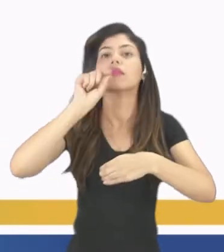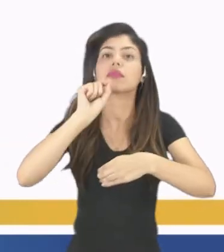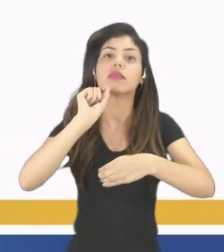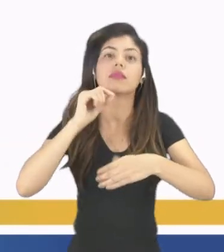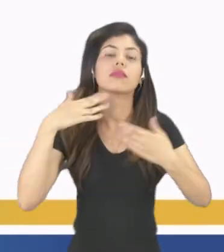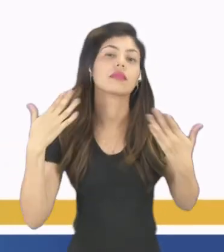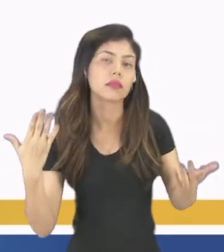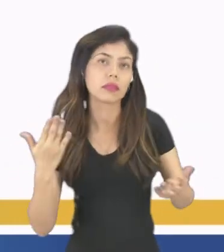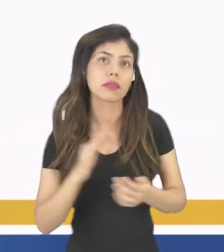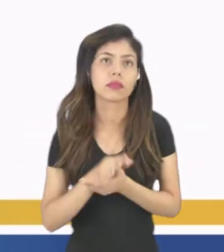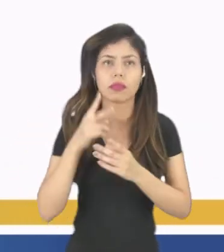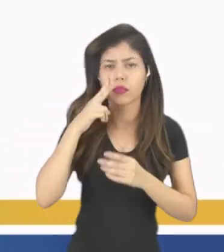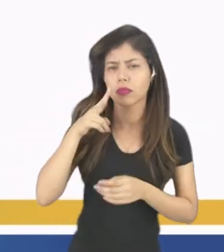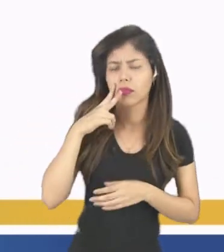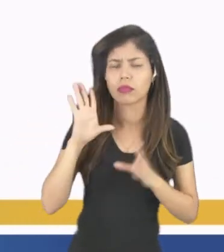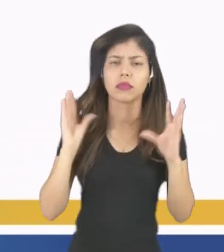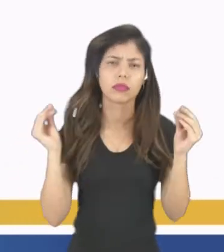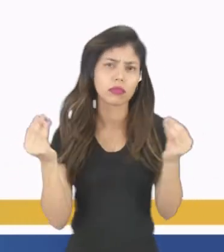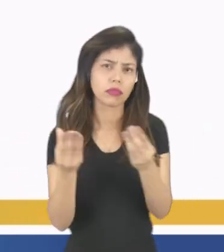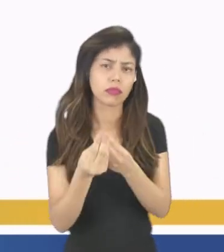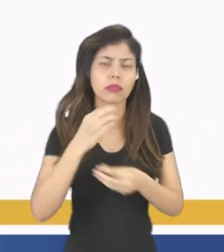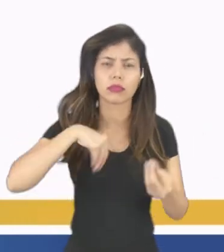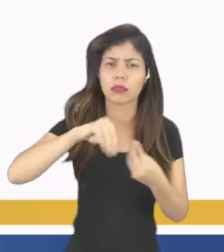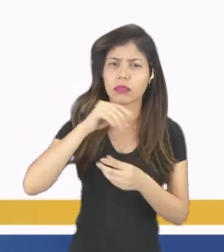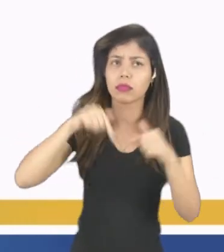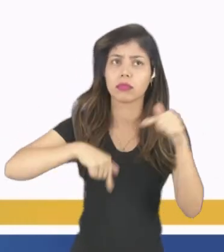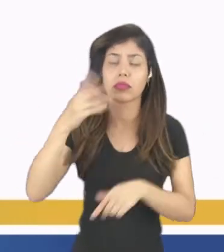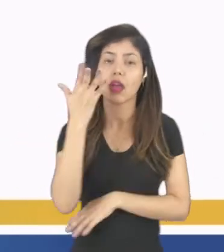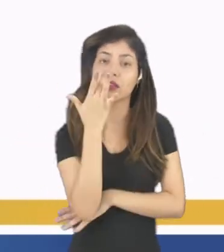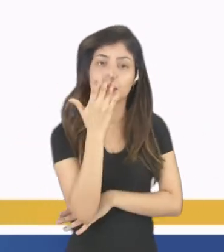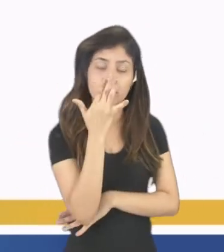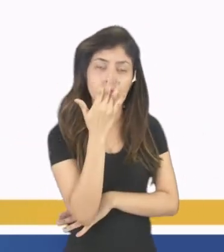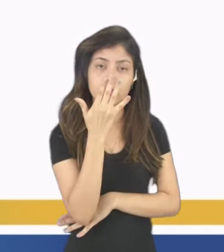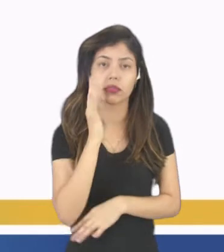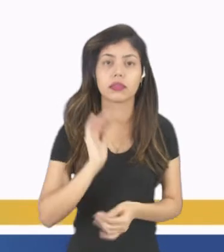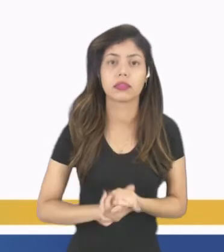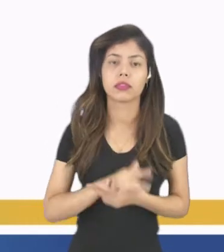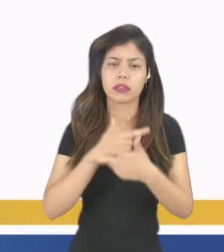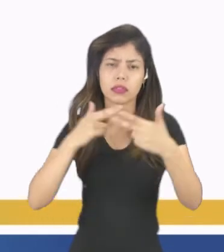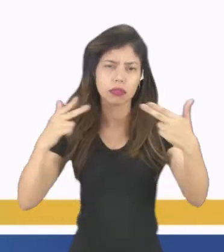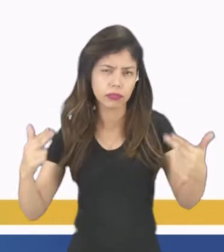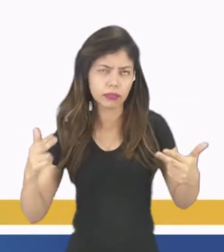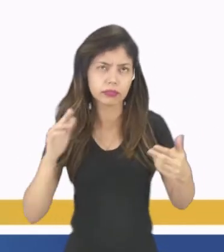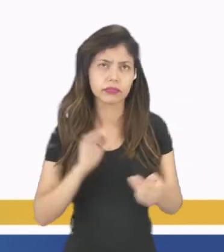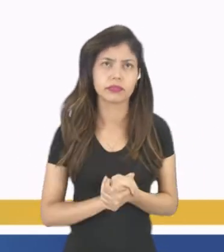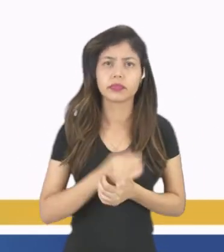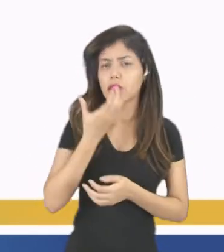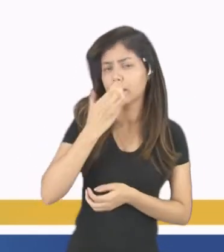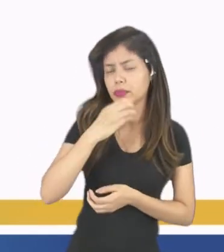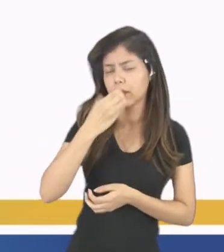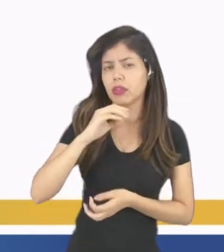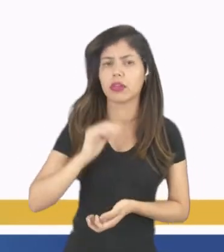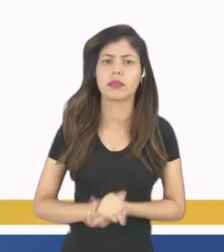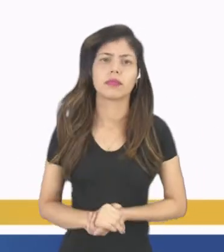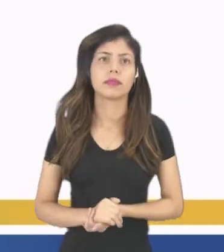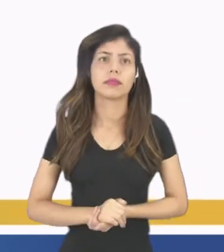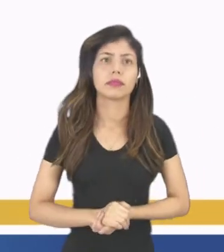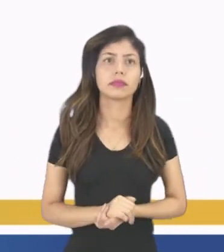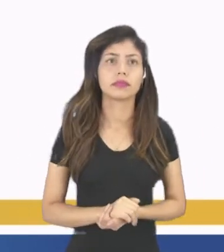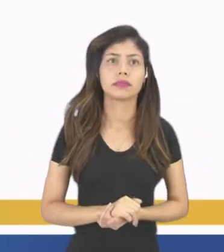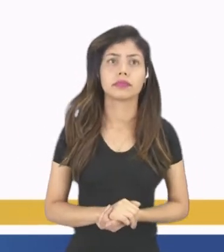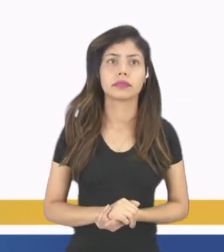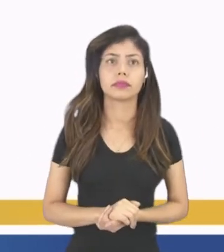observar as reações químicas? Através de mudança das cores de alguns objetos, de frutas, alguns